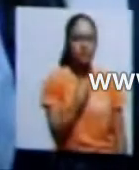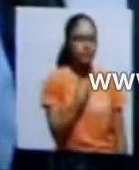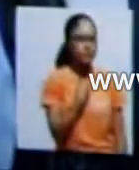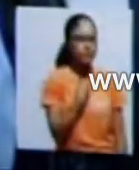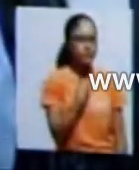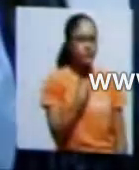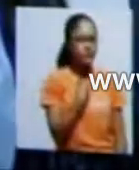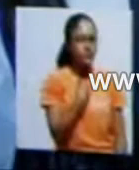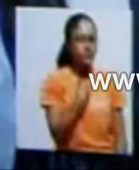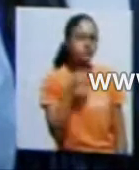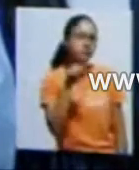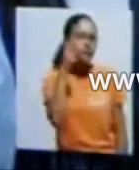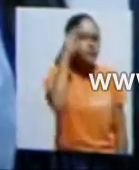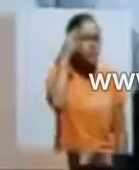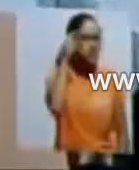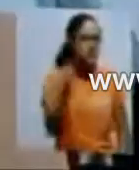Ou você precisa